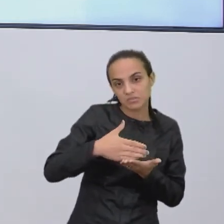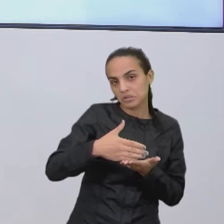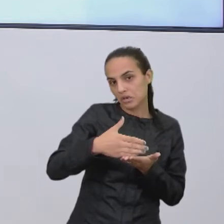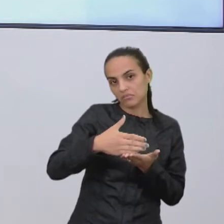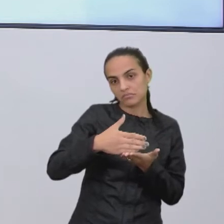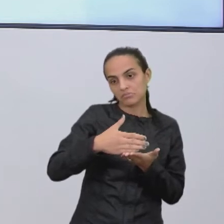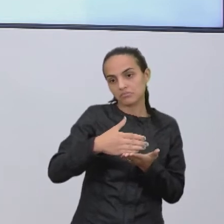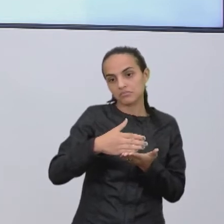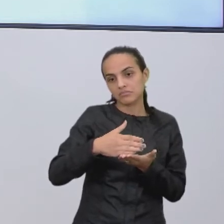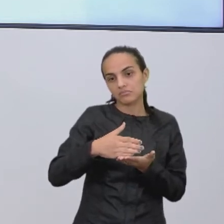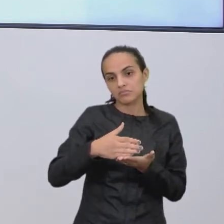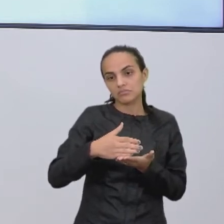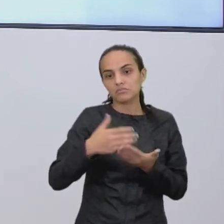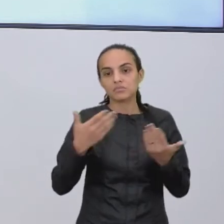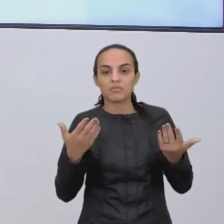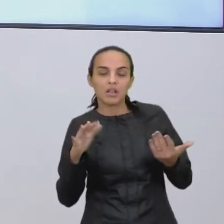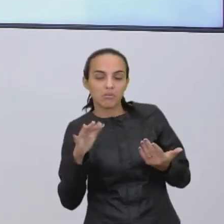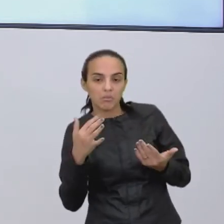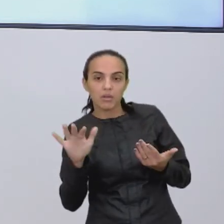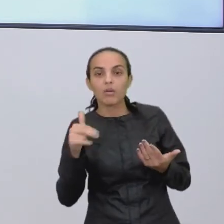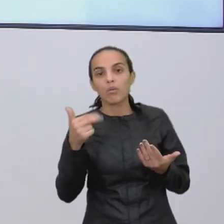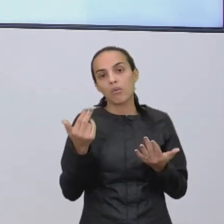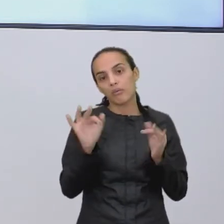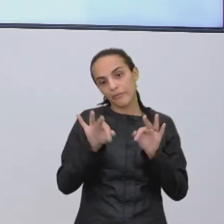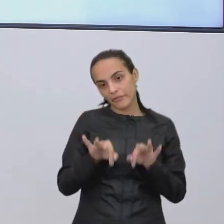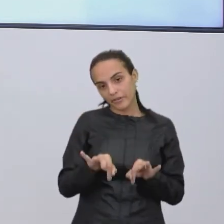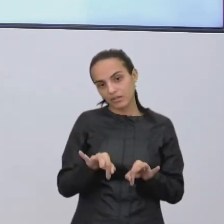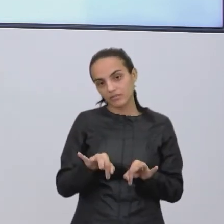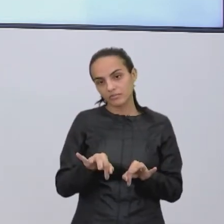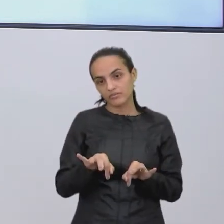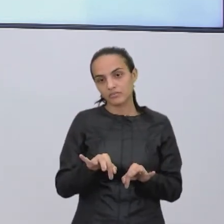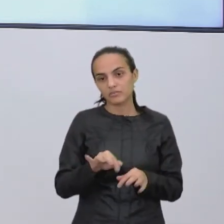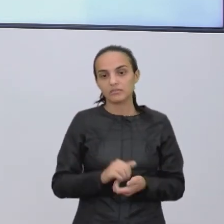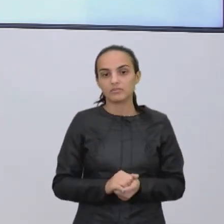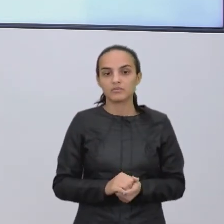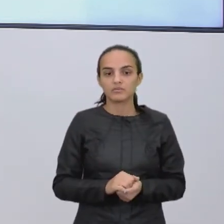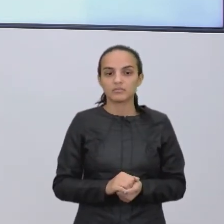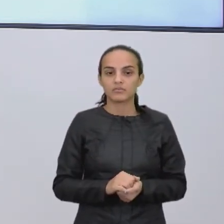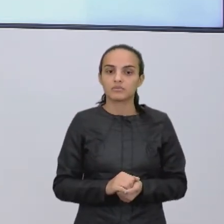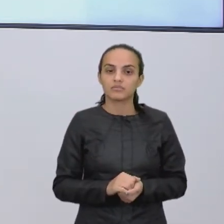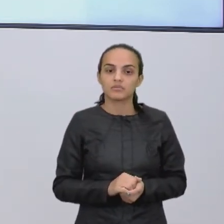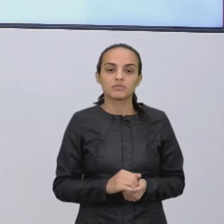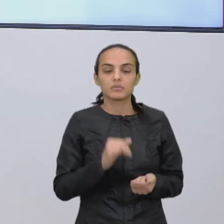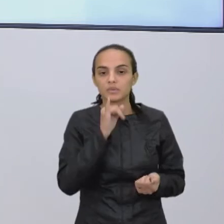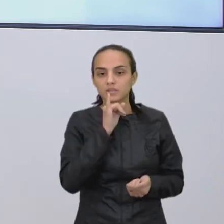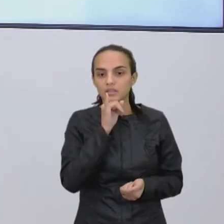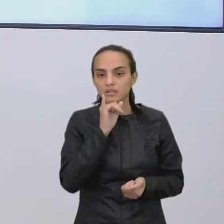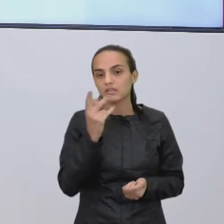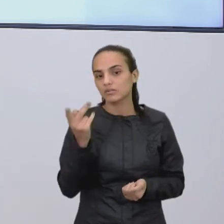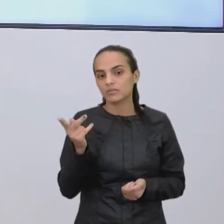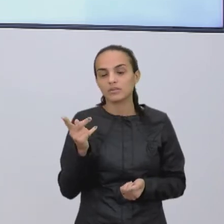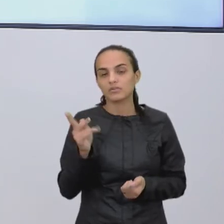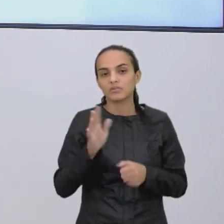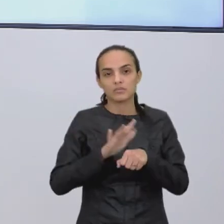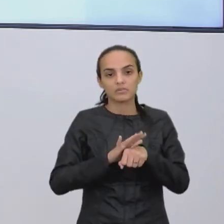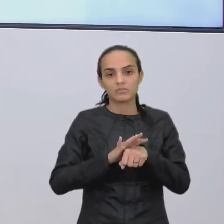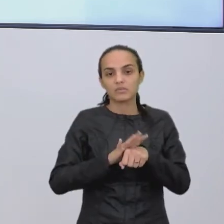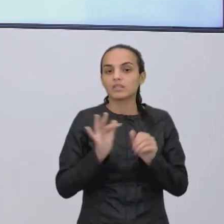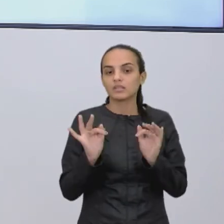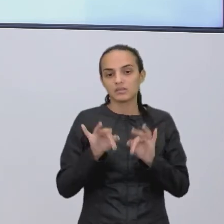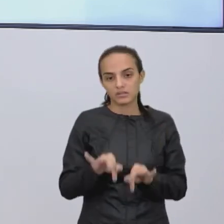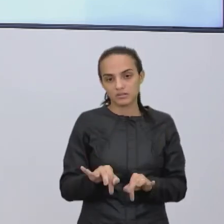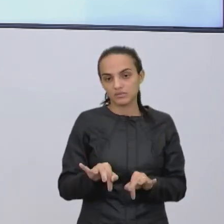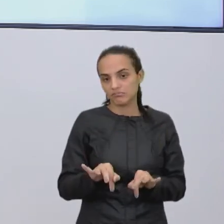inicial, sim, intermediário ou, infelizmente, aí a pessoa é um paciente terminal. Então, a doença está